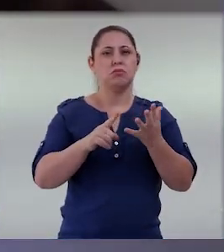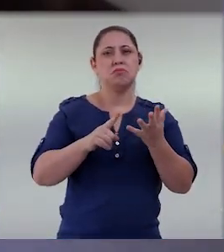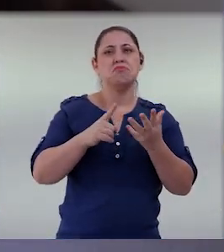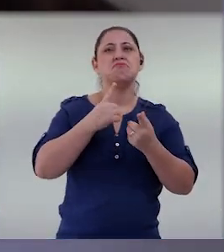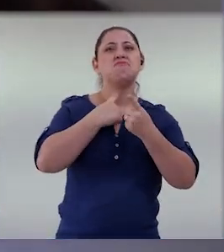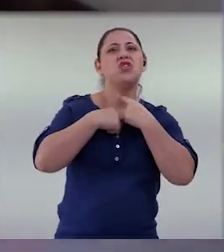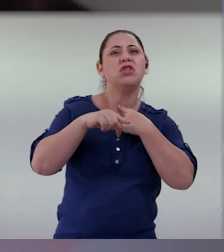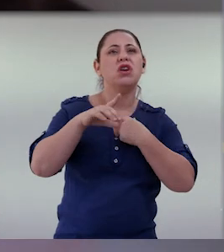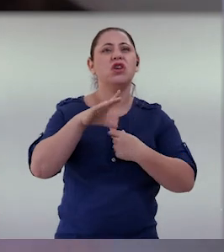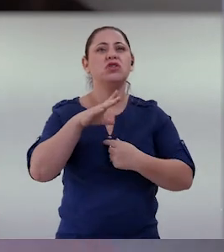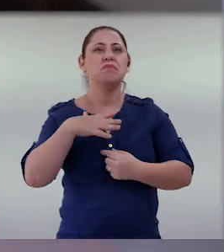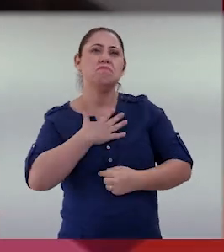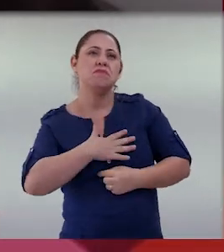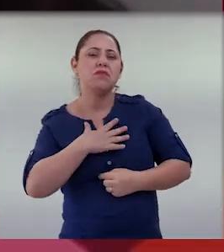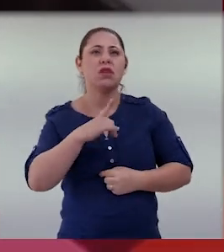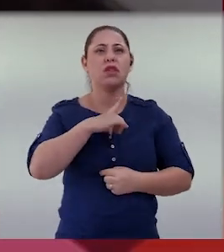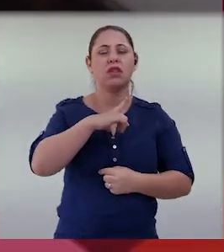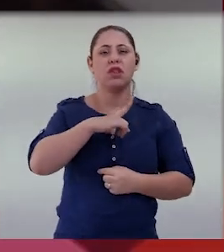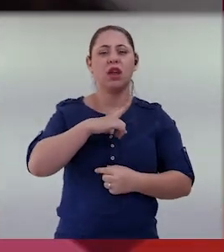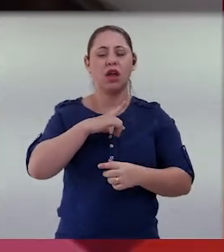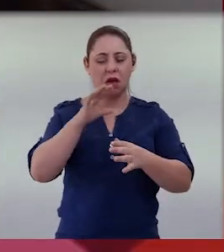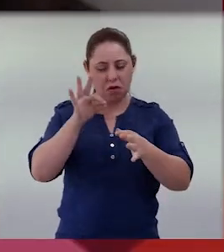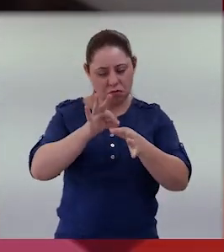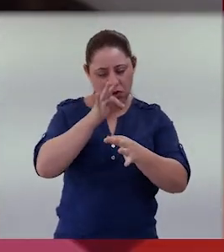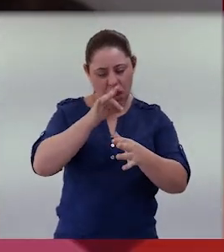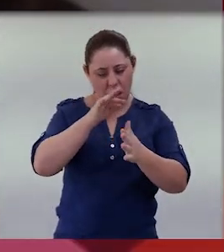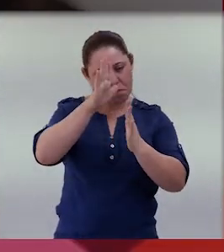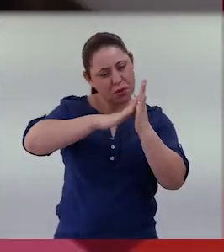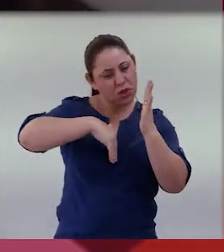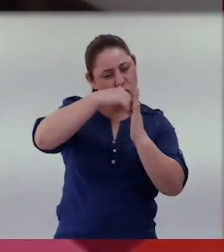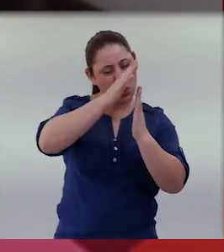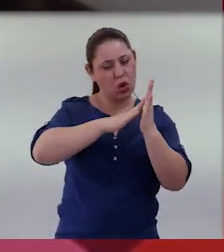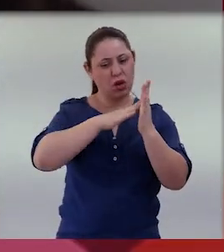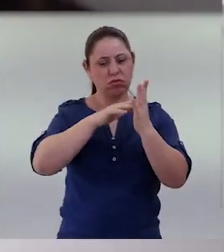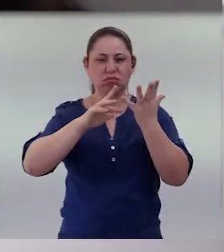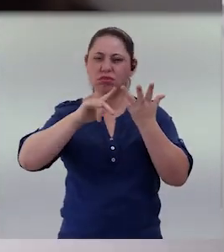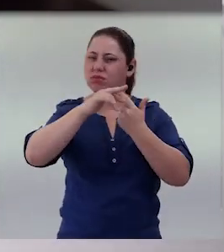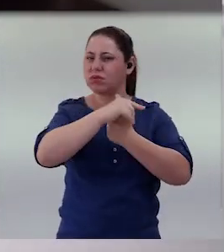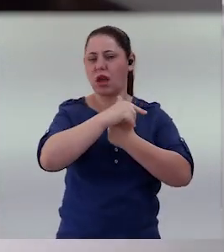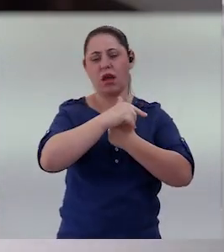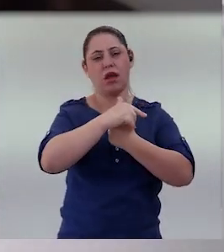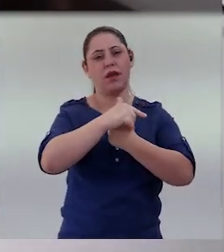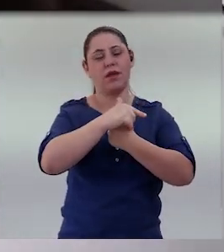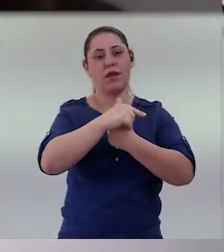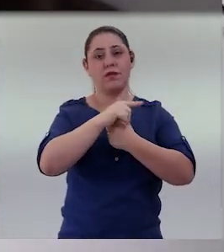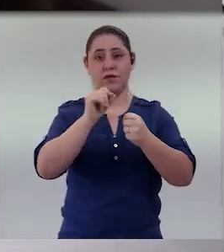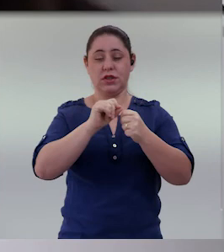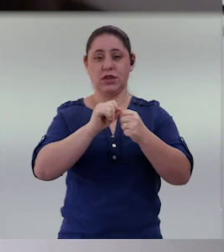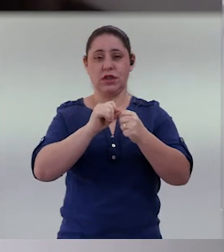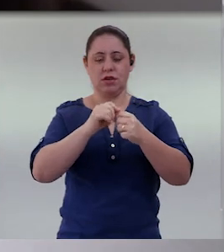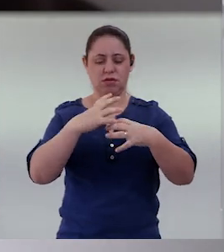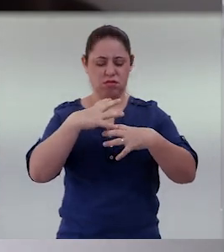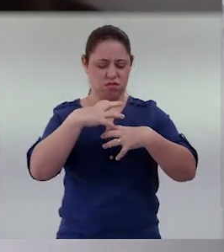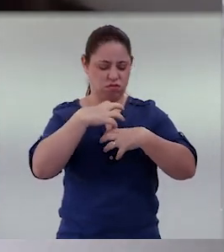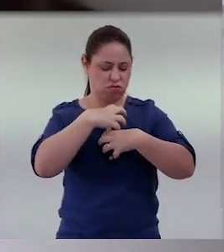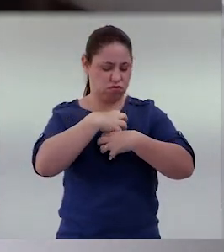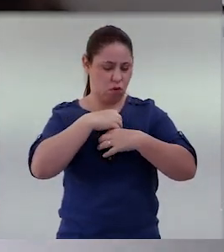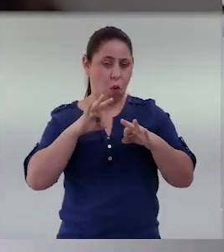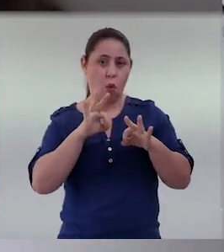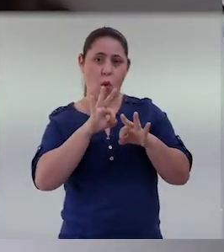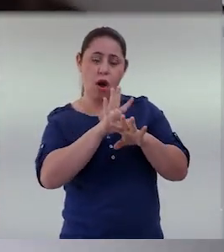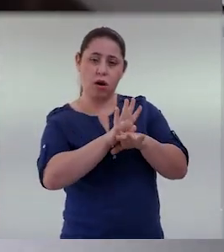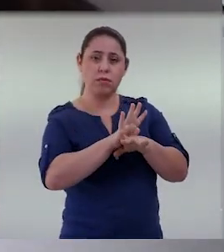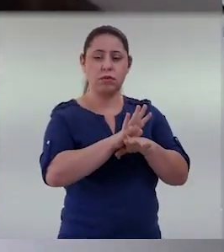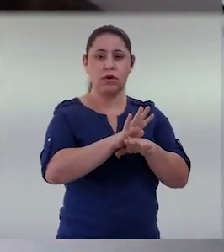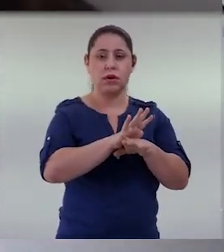você gosta de fazer, hobbies, coisas que te deem prazer, um artesanato que seja, enfim, driblar aí o